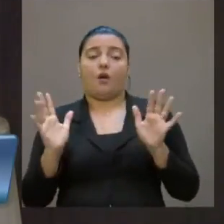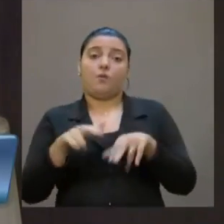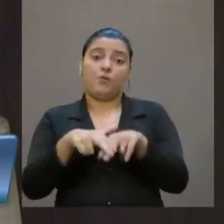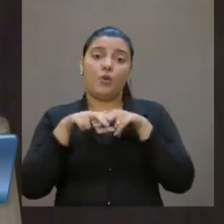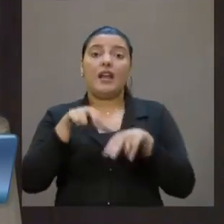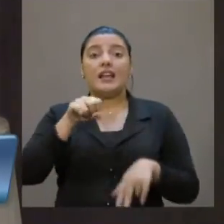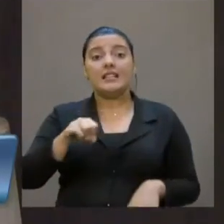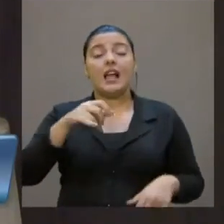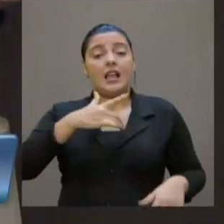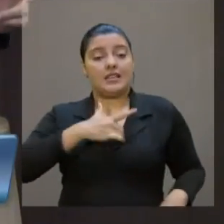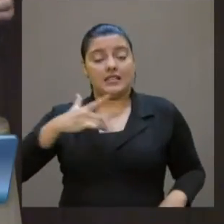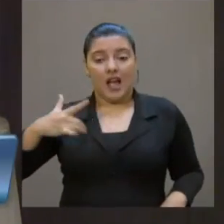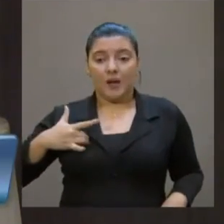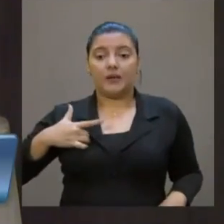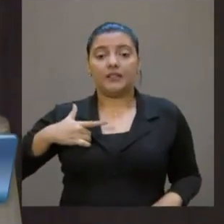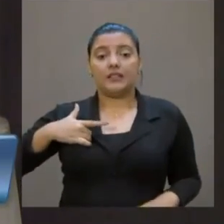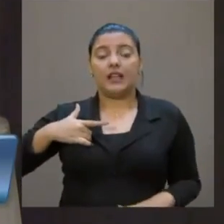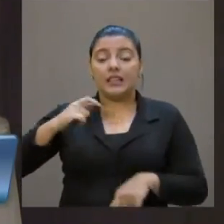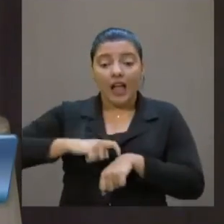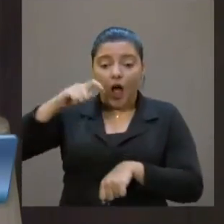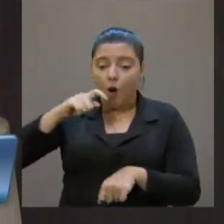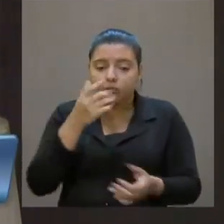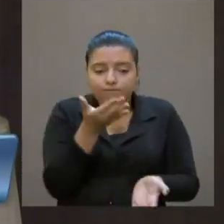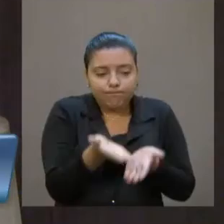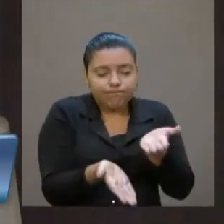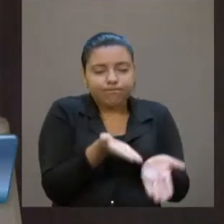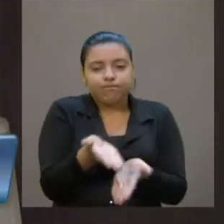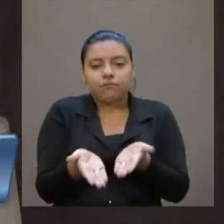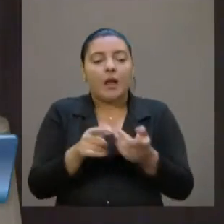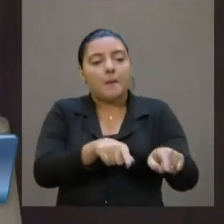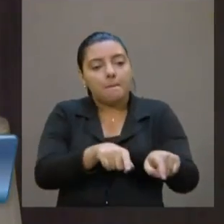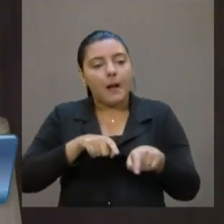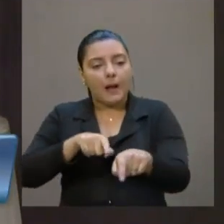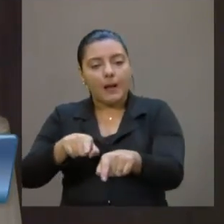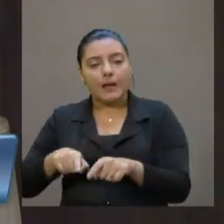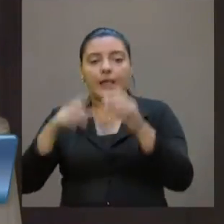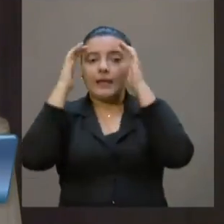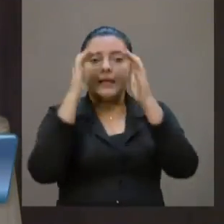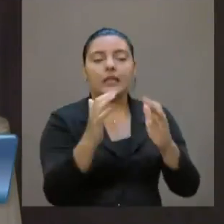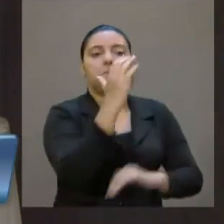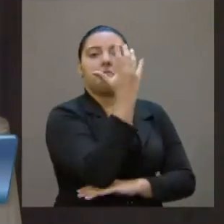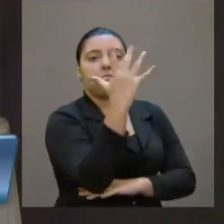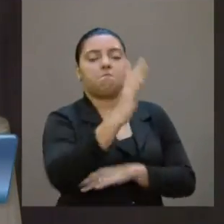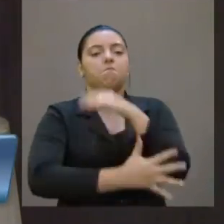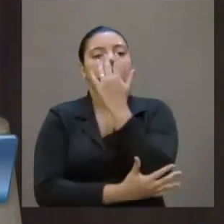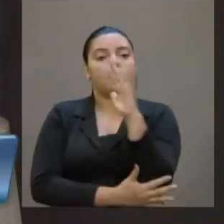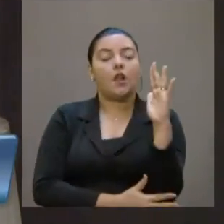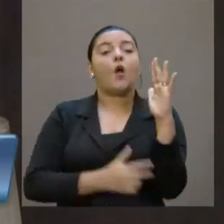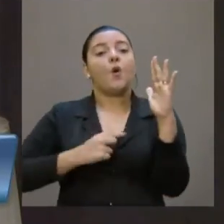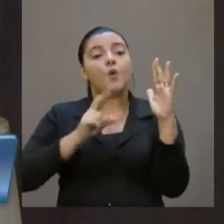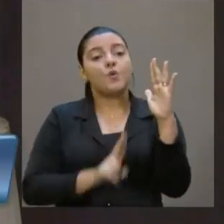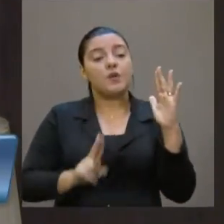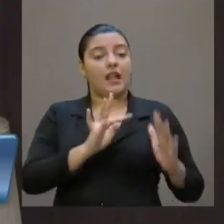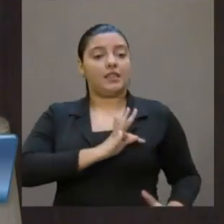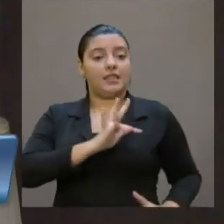alimentação tem que ser saudável, ela tem que ser saudável desde a sua produção, respeitando a natureza, utilizando-se de